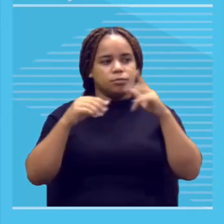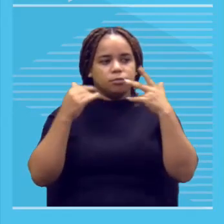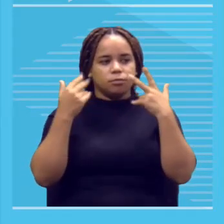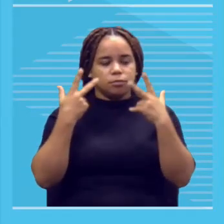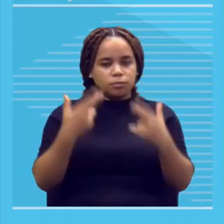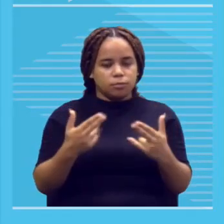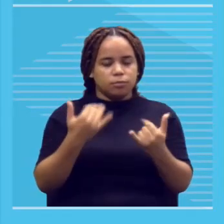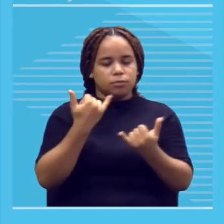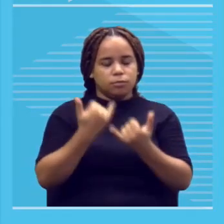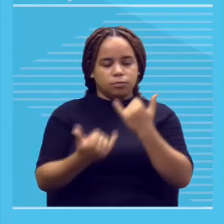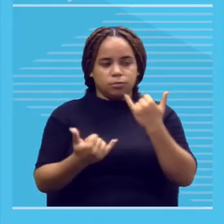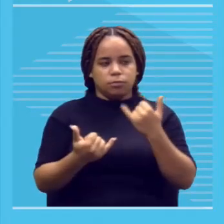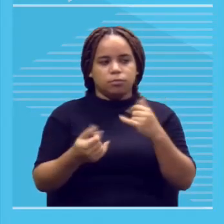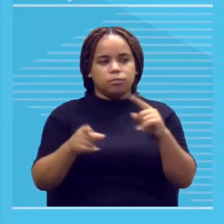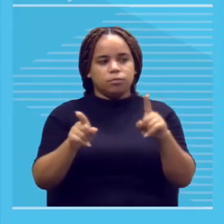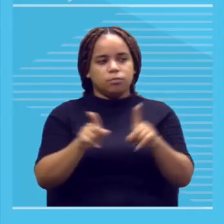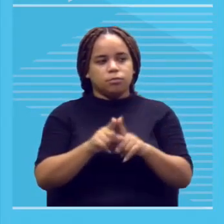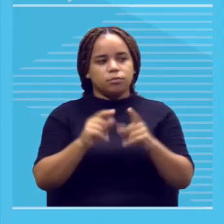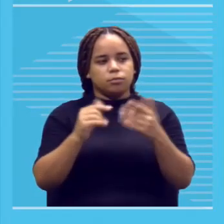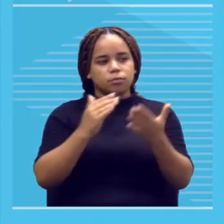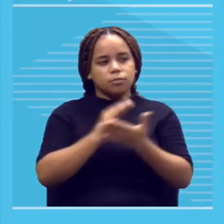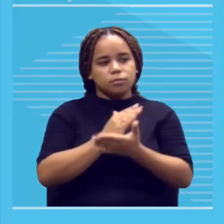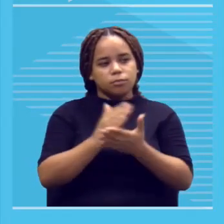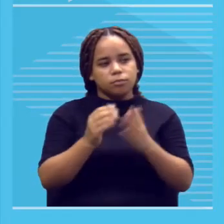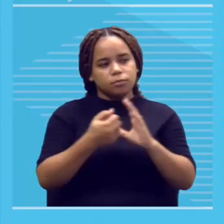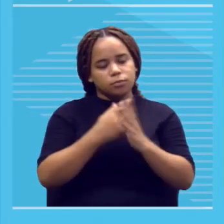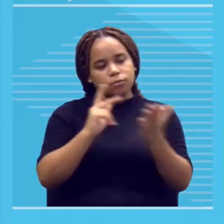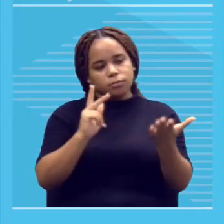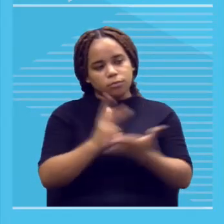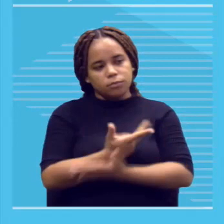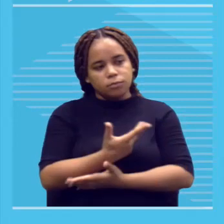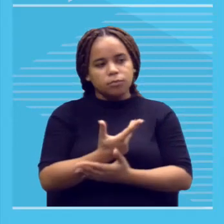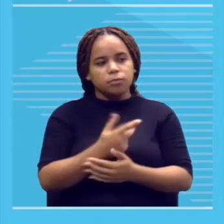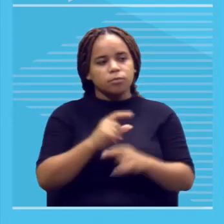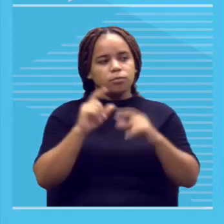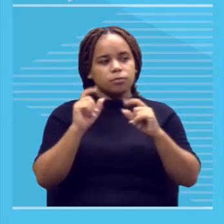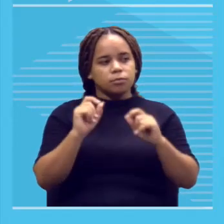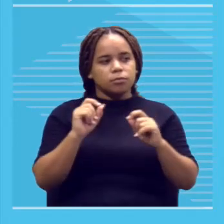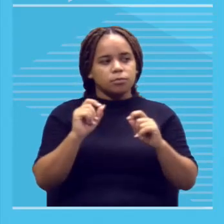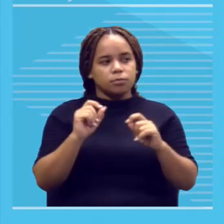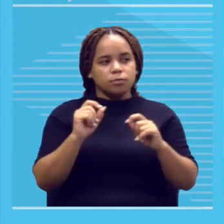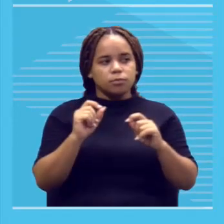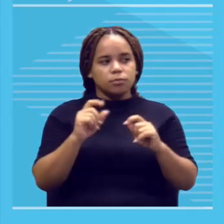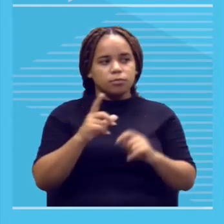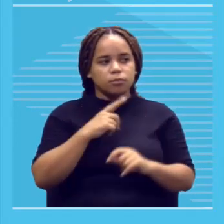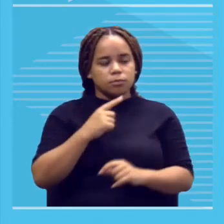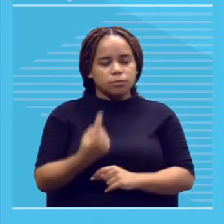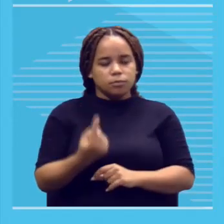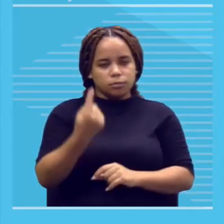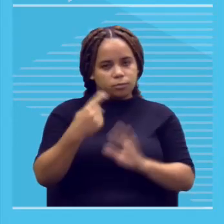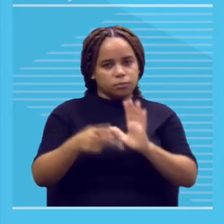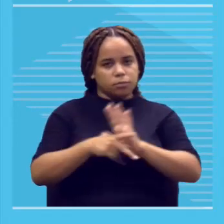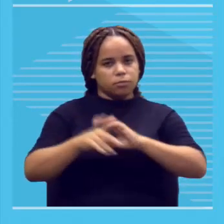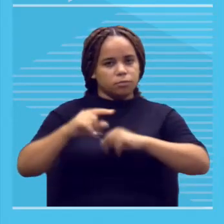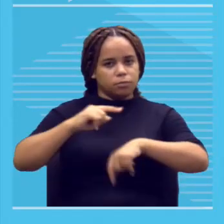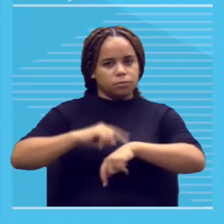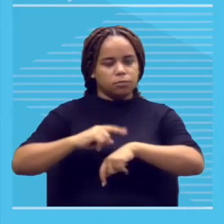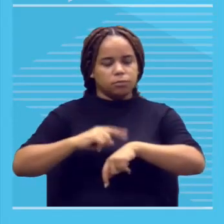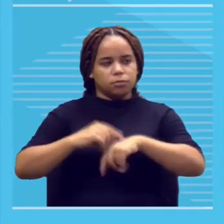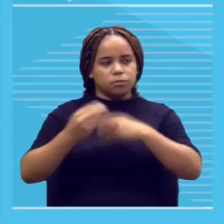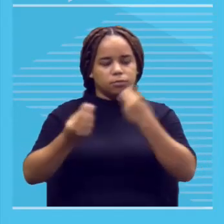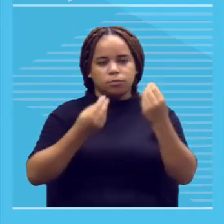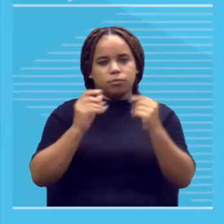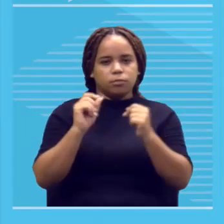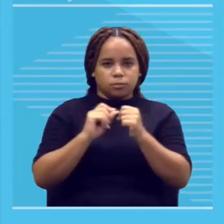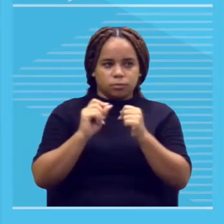semelhante em dadas circunstância Então tem um determinado momento como eu